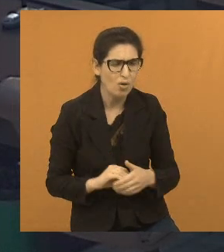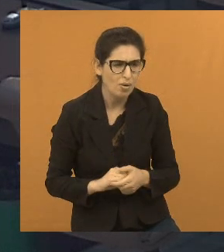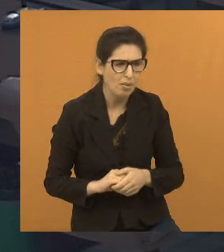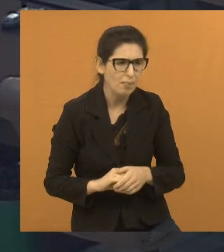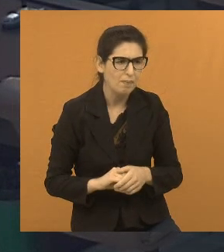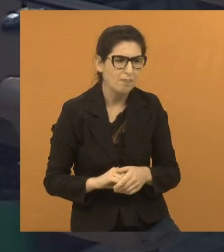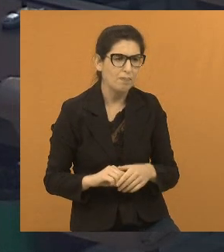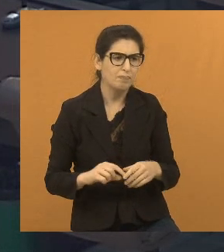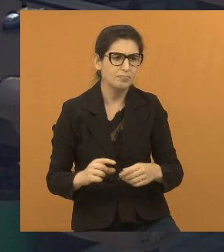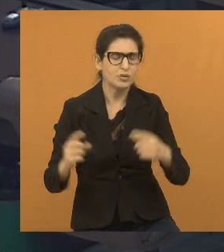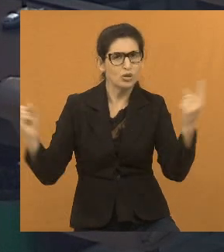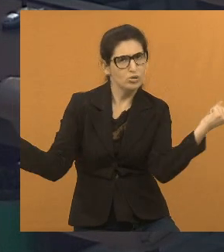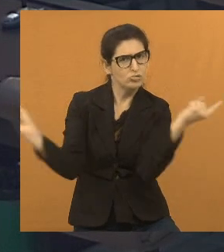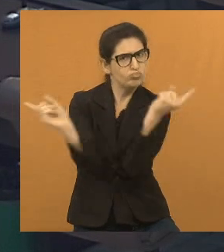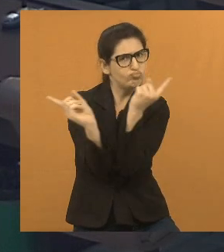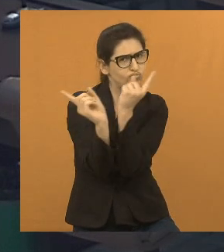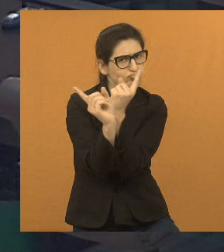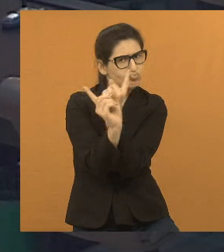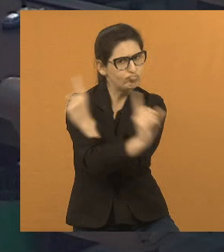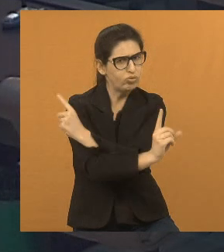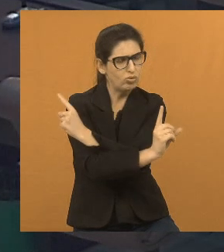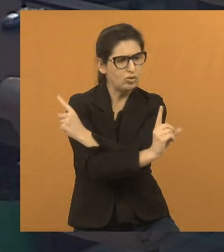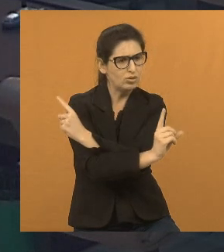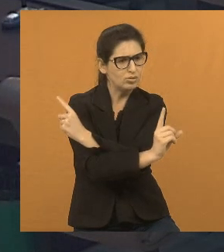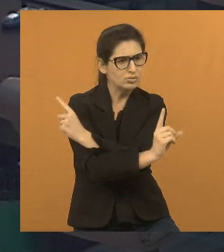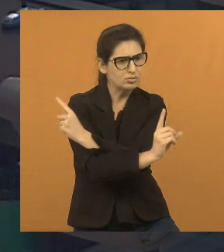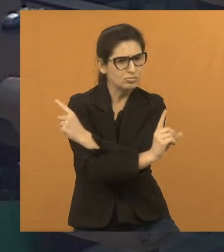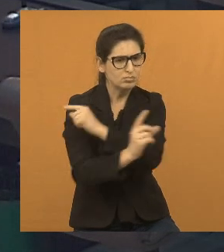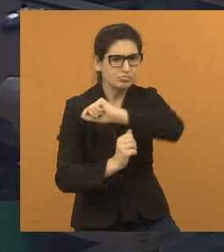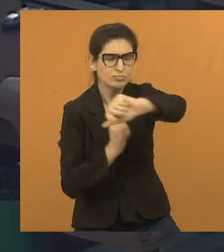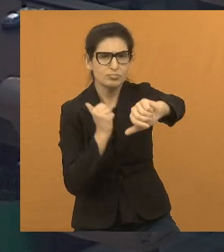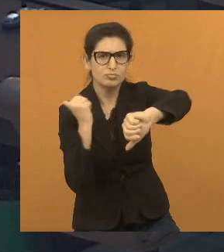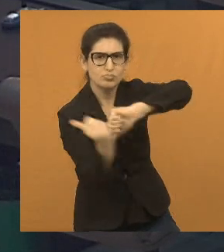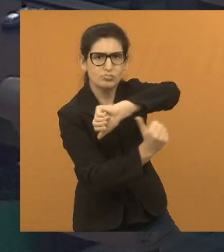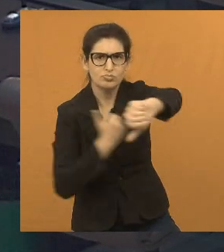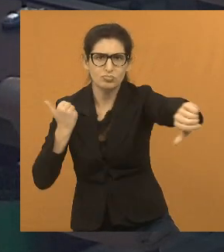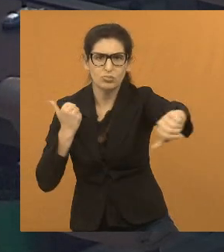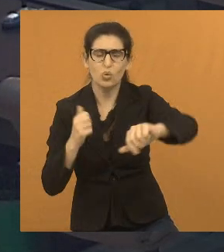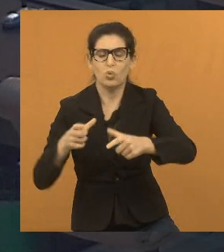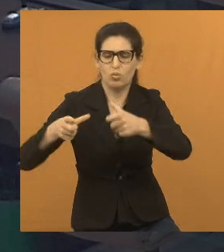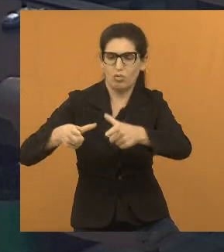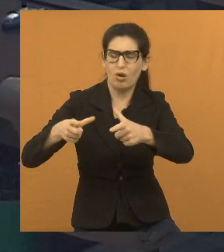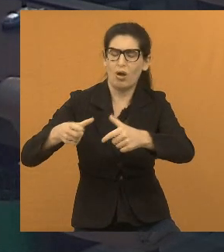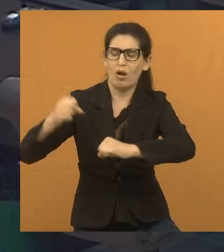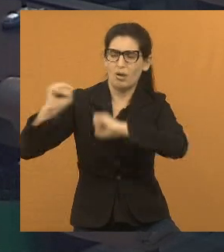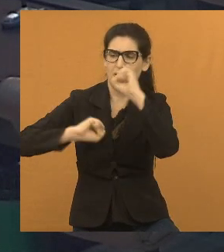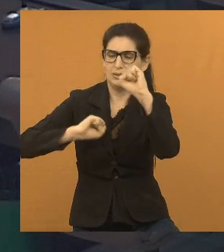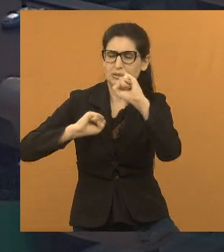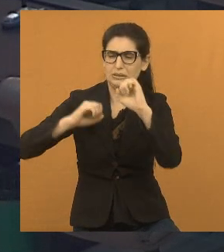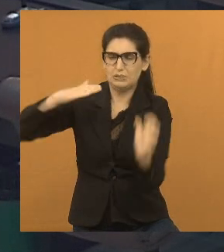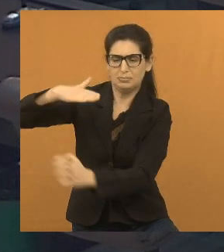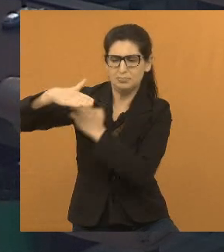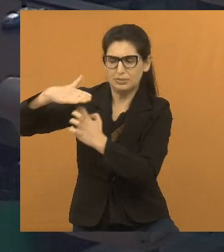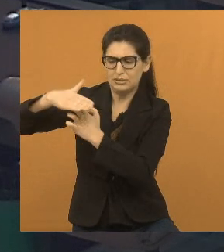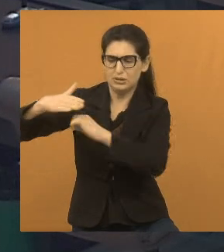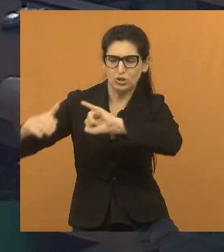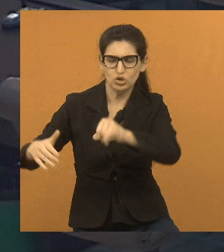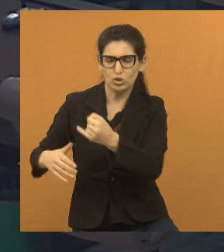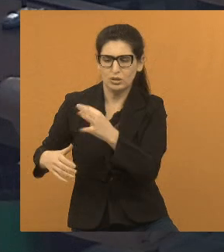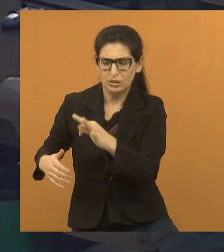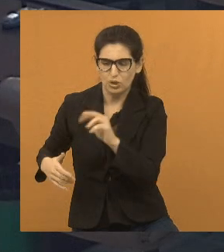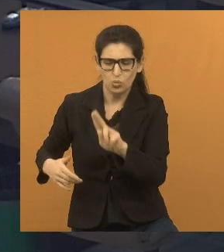São José, chegada da Davi Lino, mudança da garagem da JTU e a ligação de entrada e